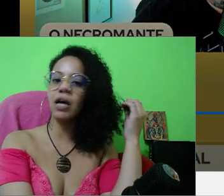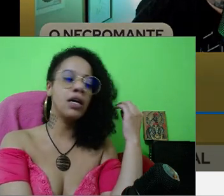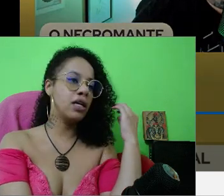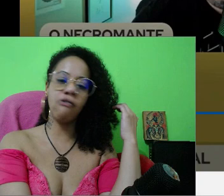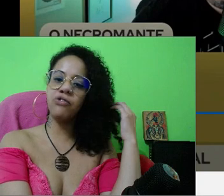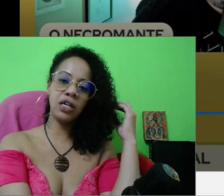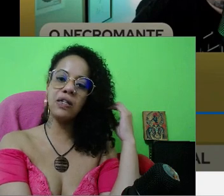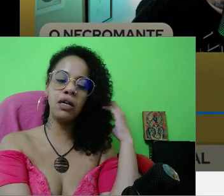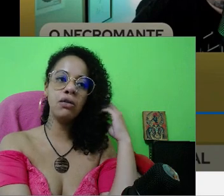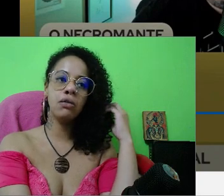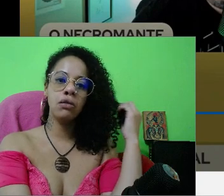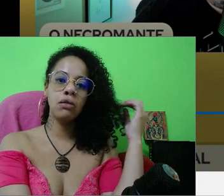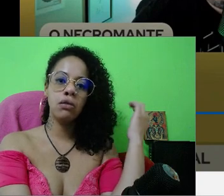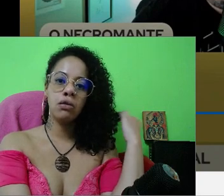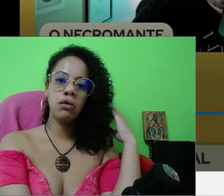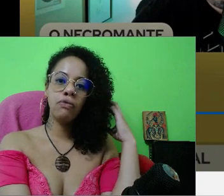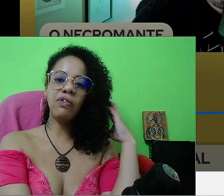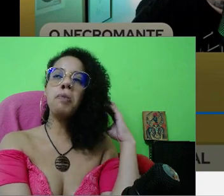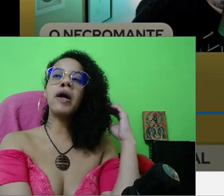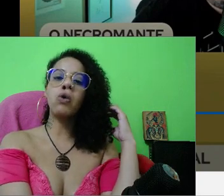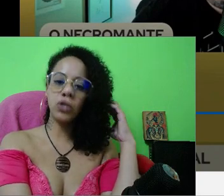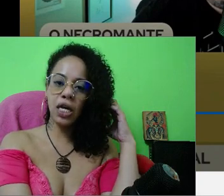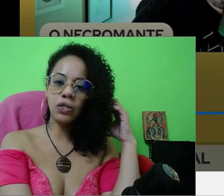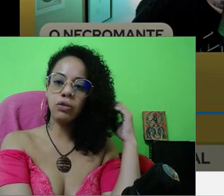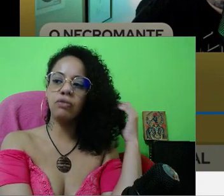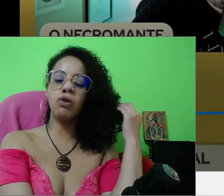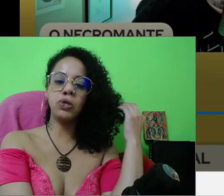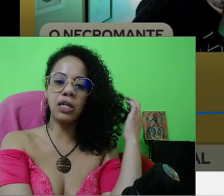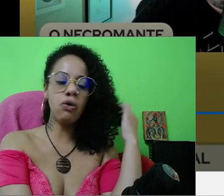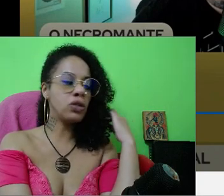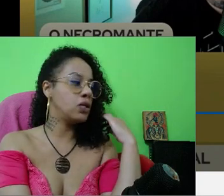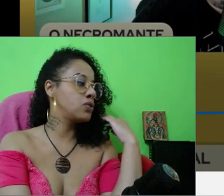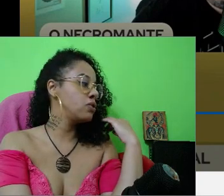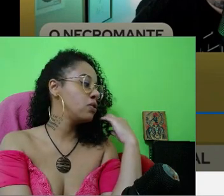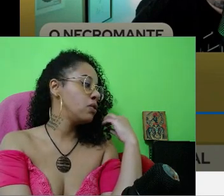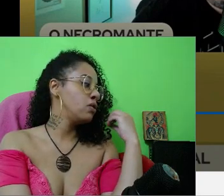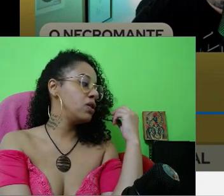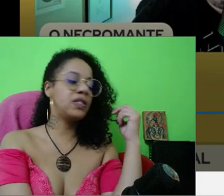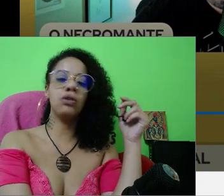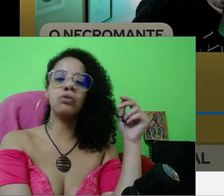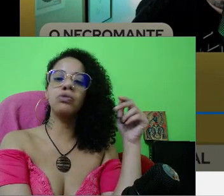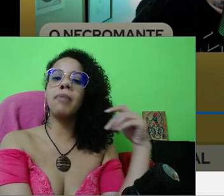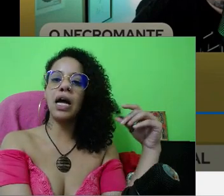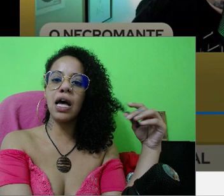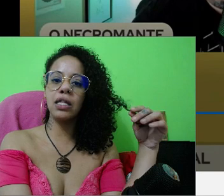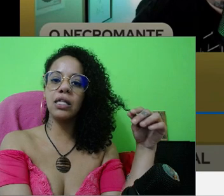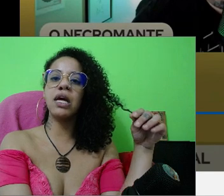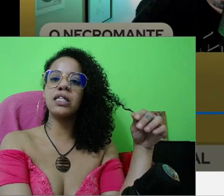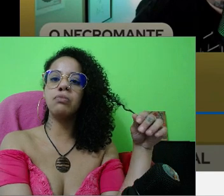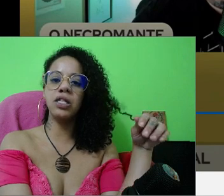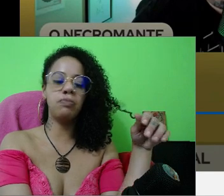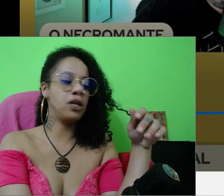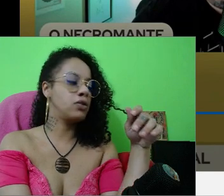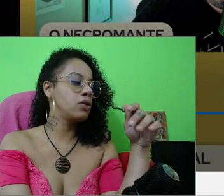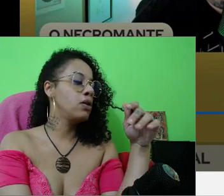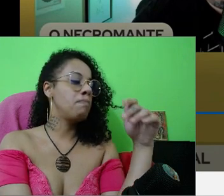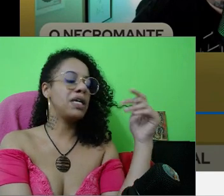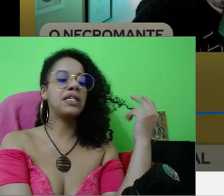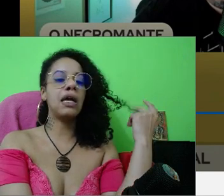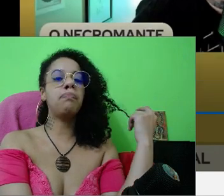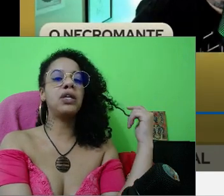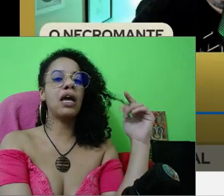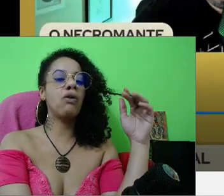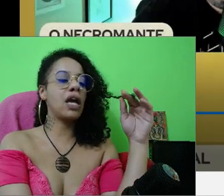vou vir aqui vou falar não foi assim vamos pegar o contexto vou mostrar o contexto e sim os camaradas Máximo Respeito